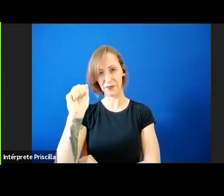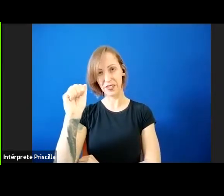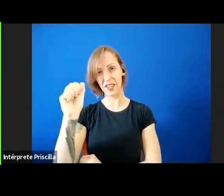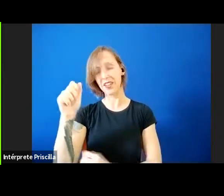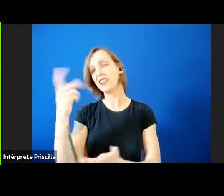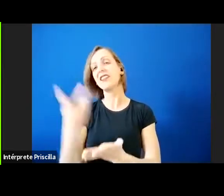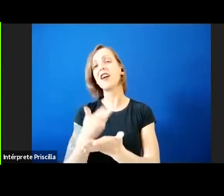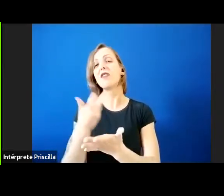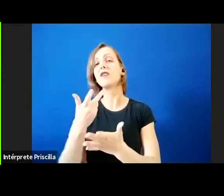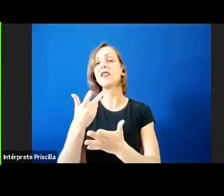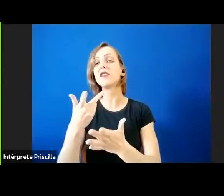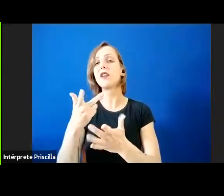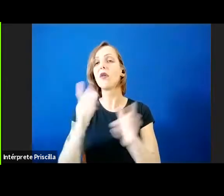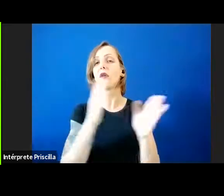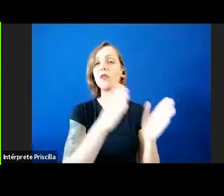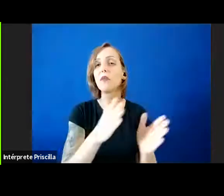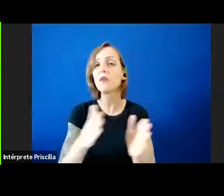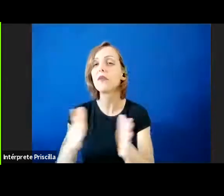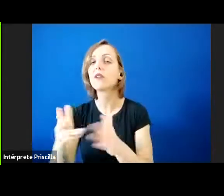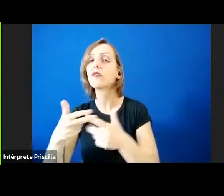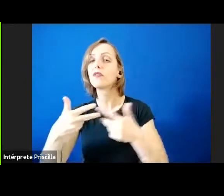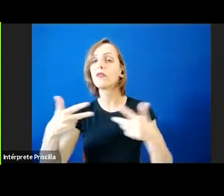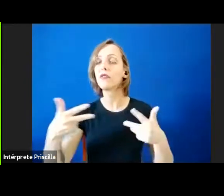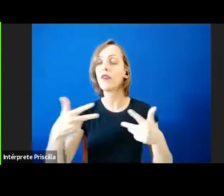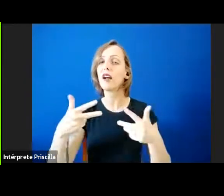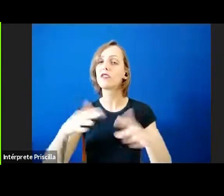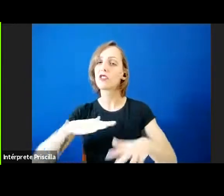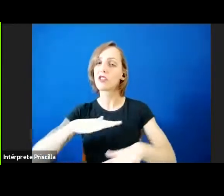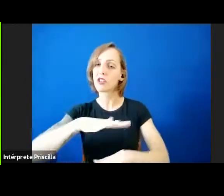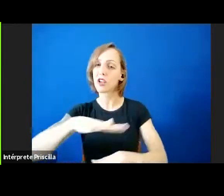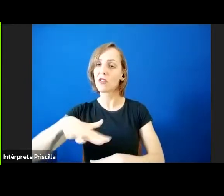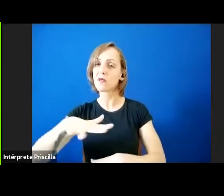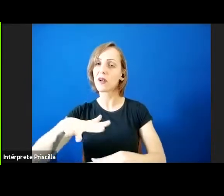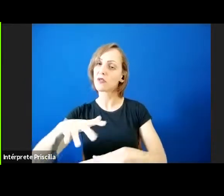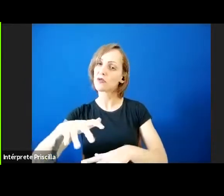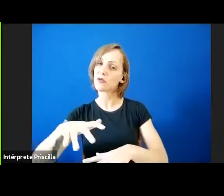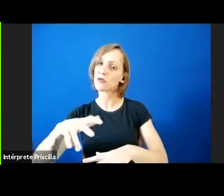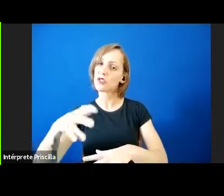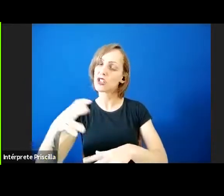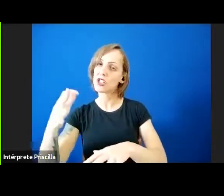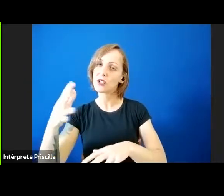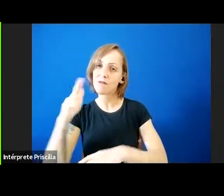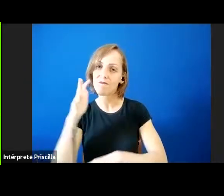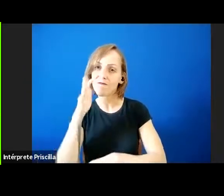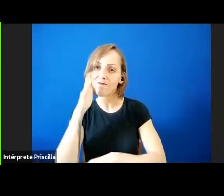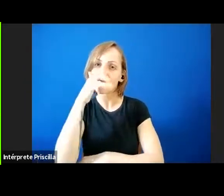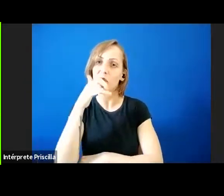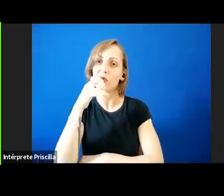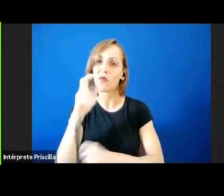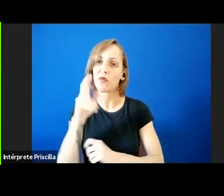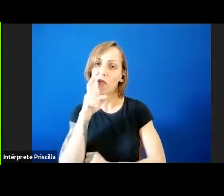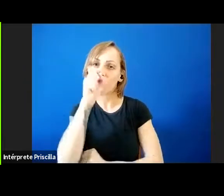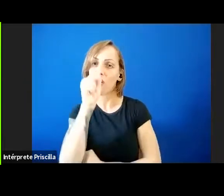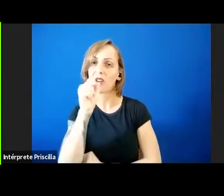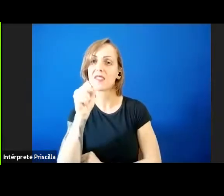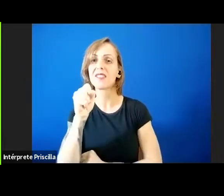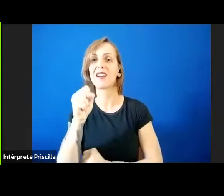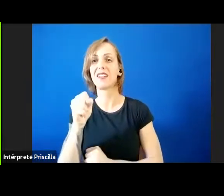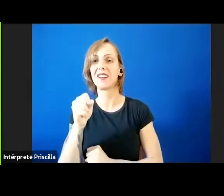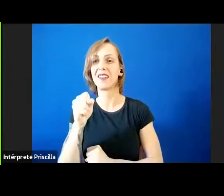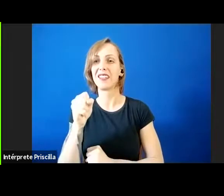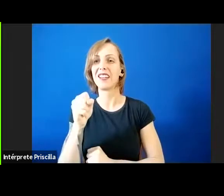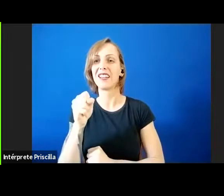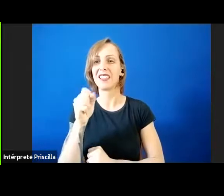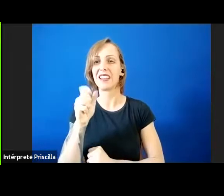edições, que era um espaço de resistência e um espaço onde se multiplicava e se levava muitas